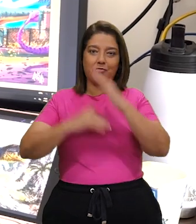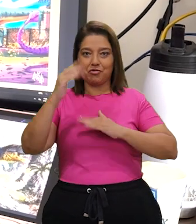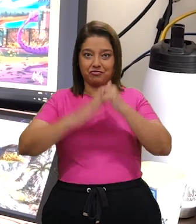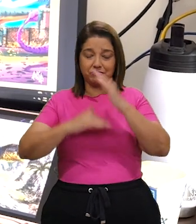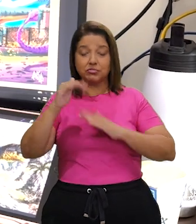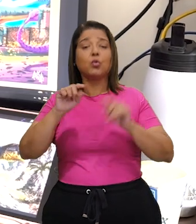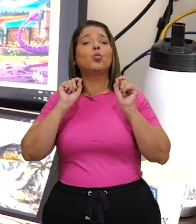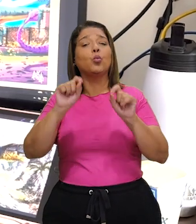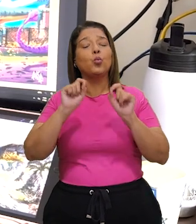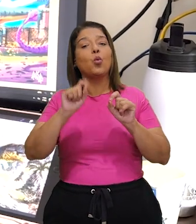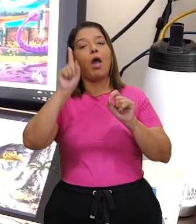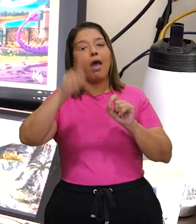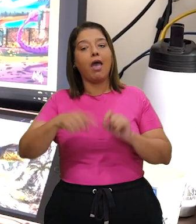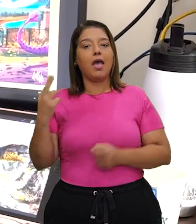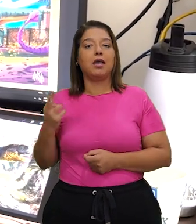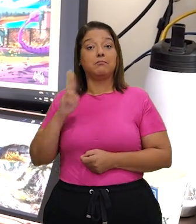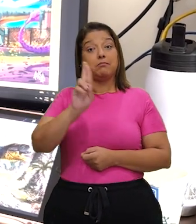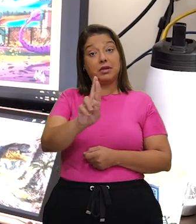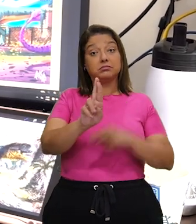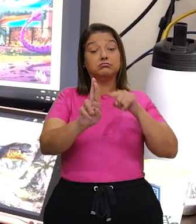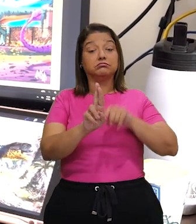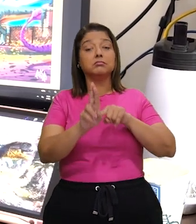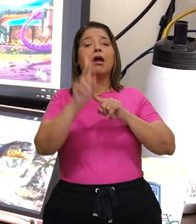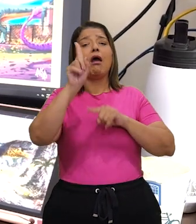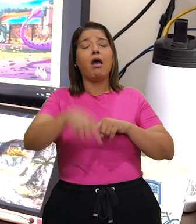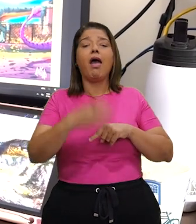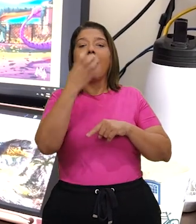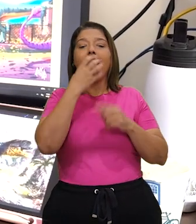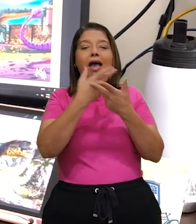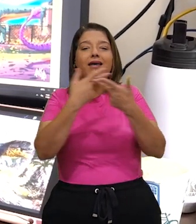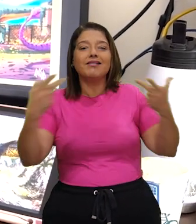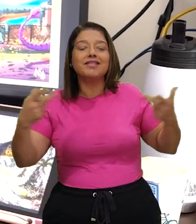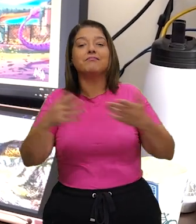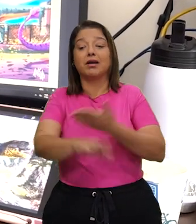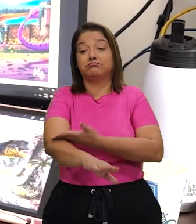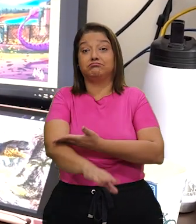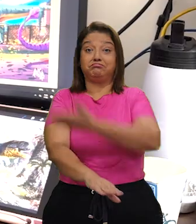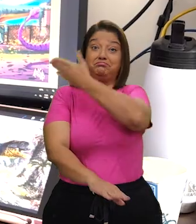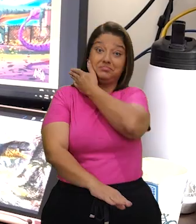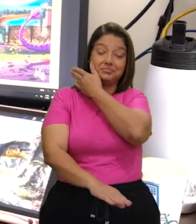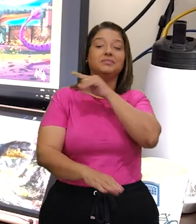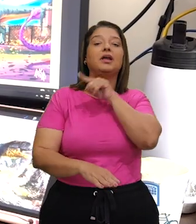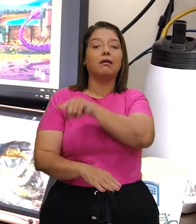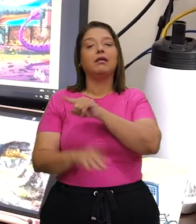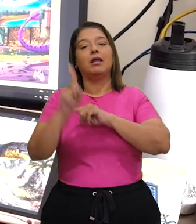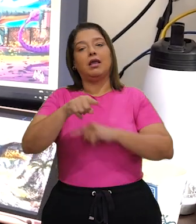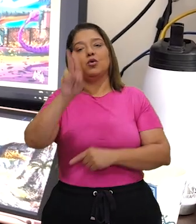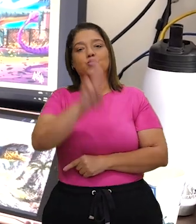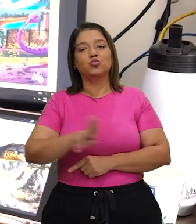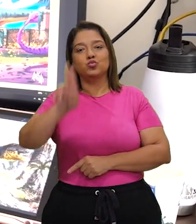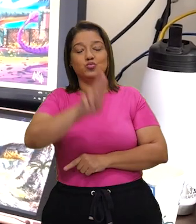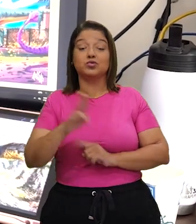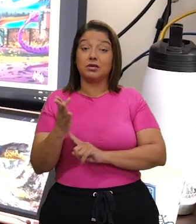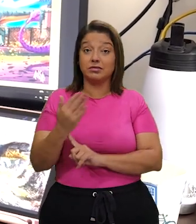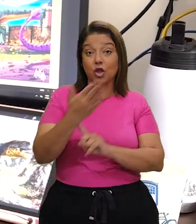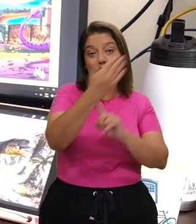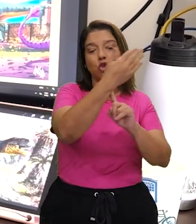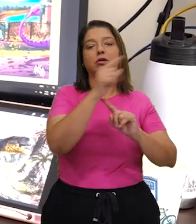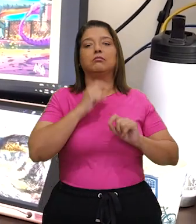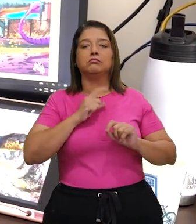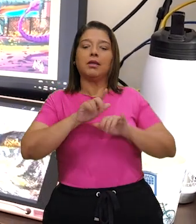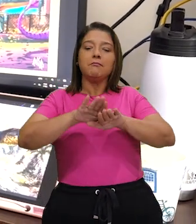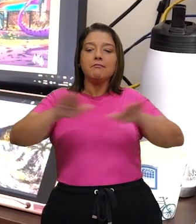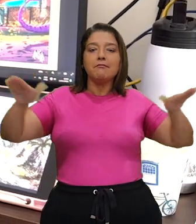basicamente na representação de animais pré-históricos e para isso ele utiliza tecnologia como mesas